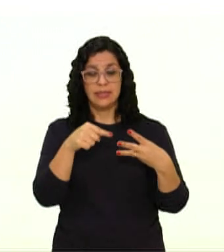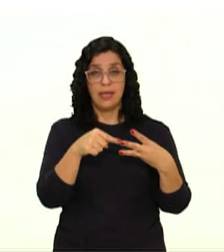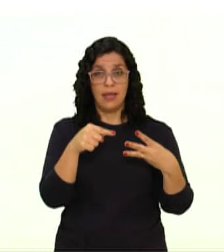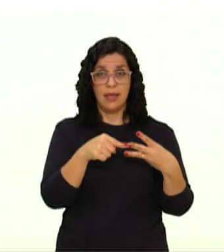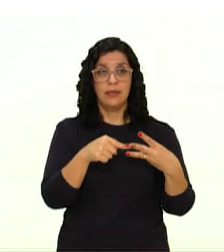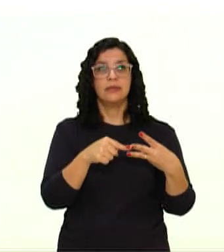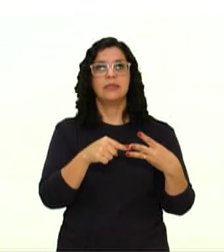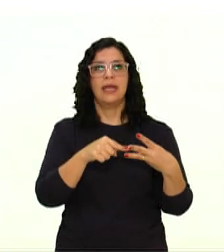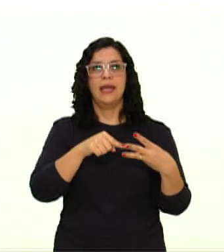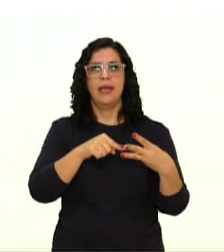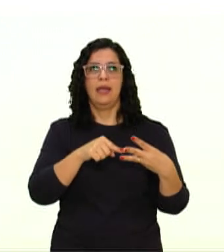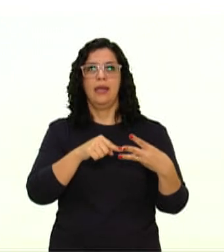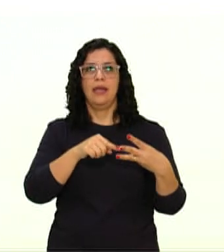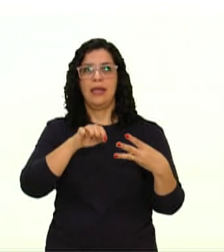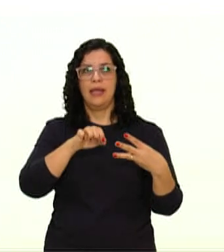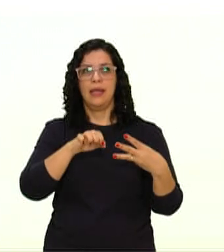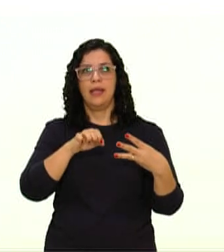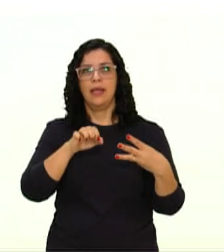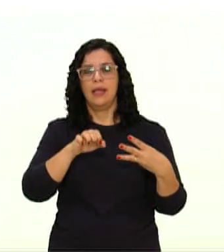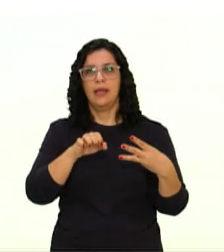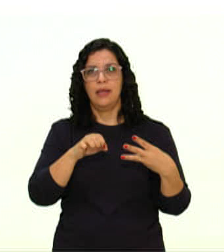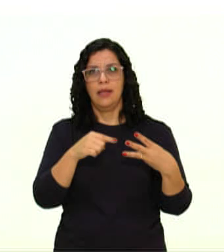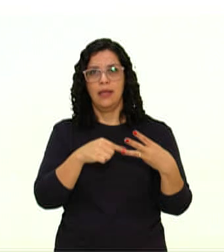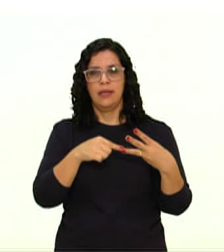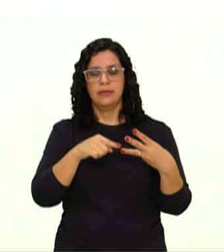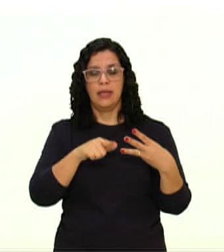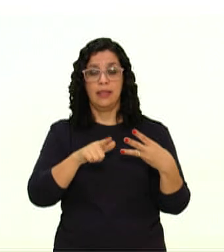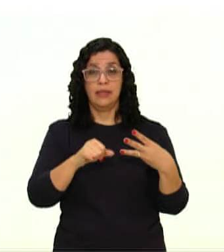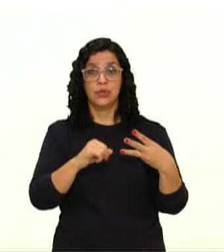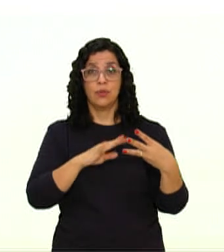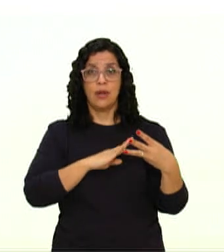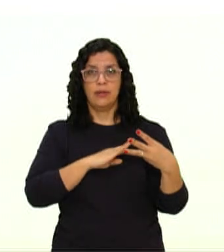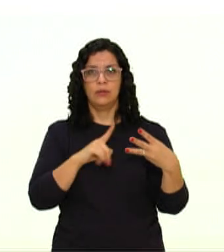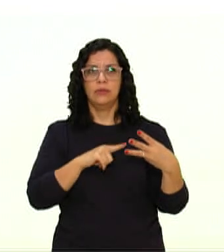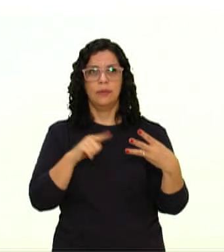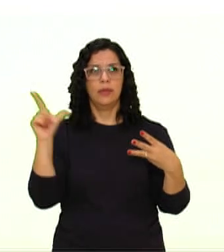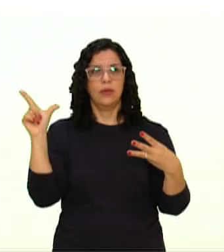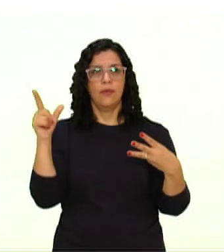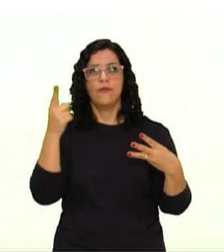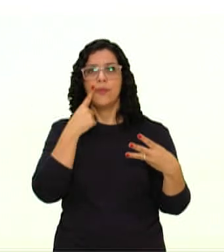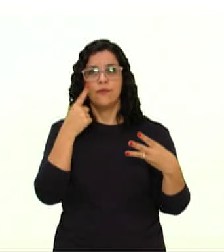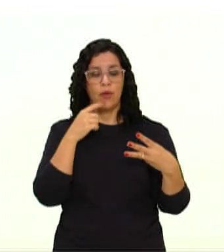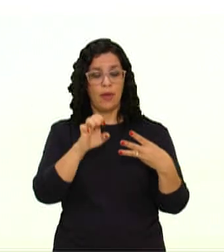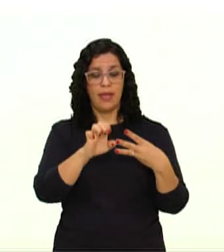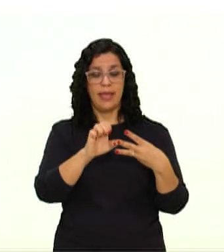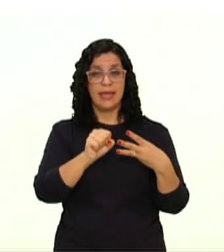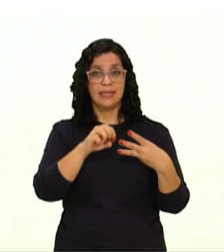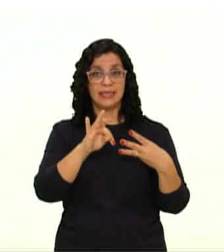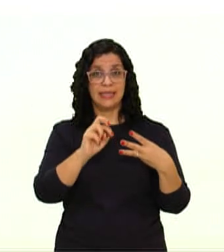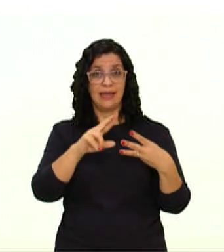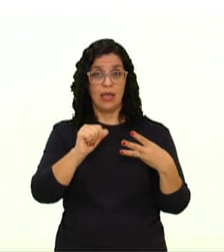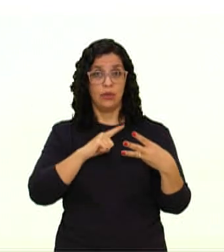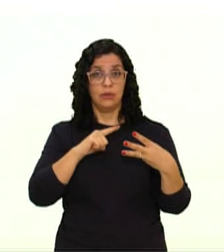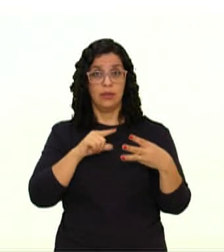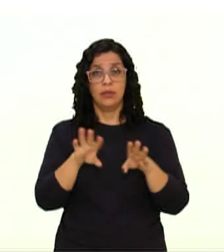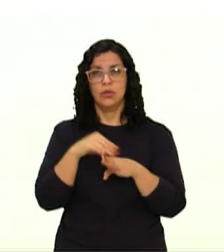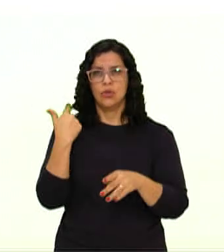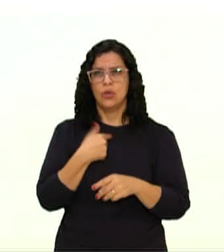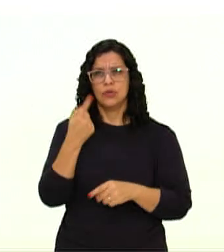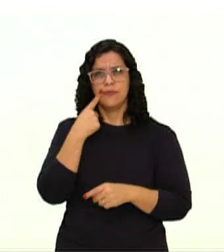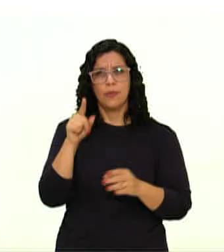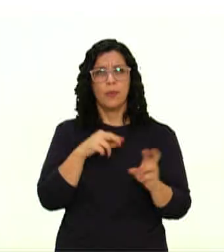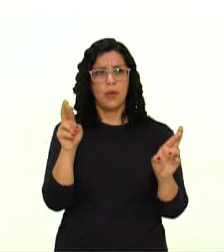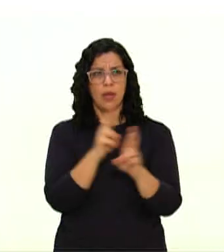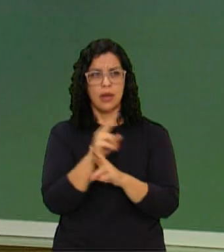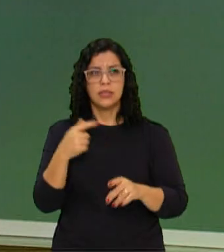muscular liso, tá? E o tecido muscular estriado cardíaco. E aqui a gente tem, ó, tentando relacionar